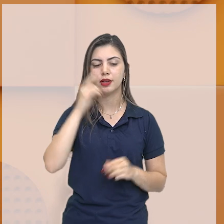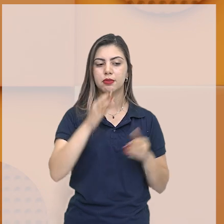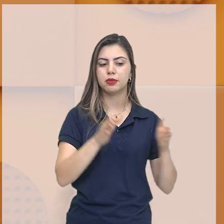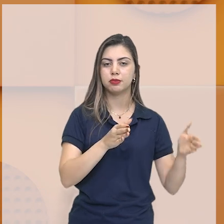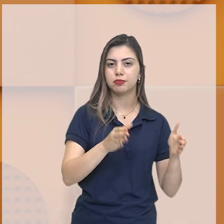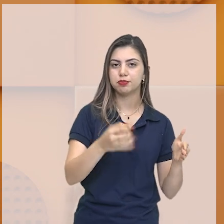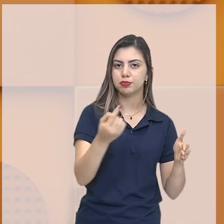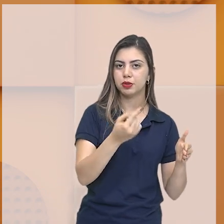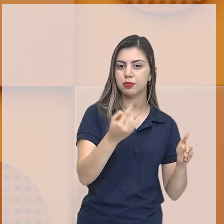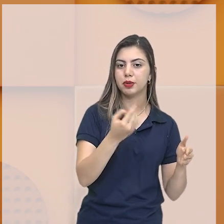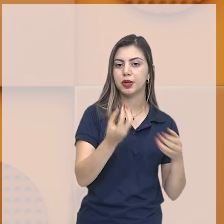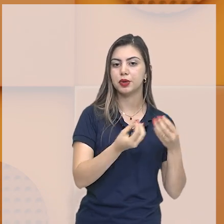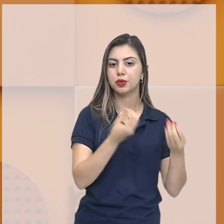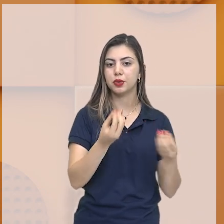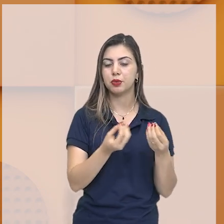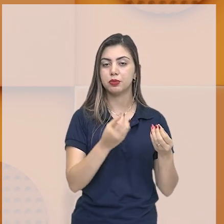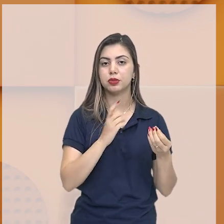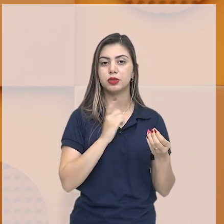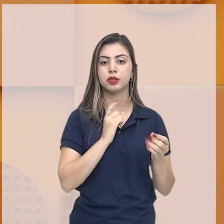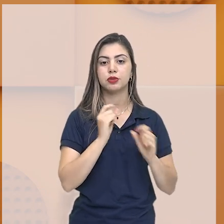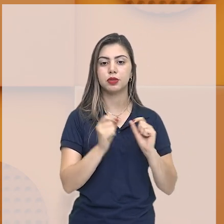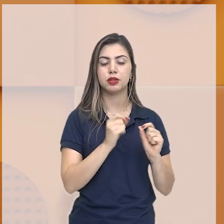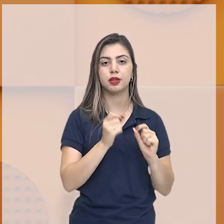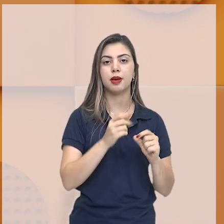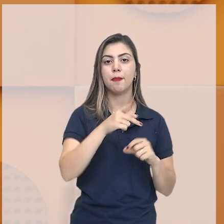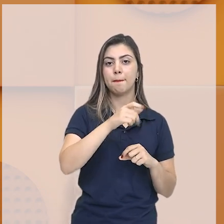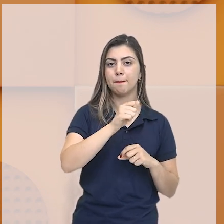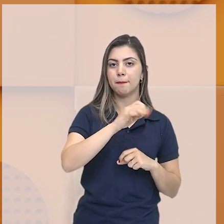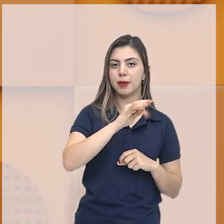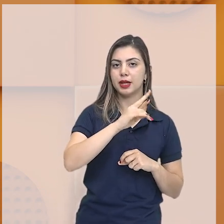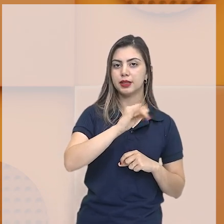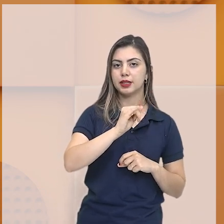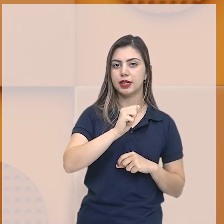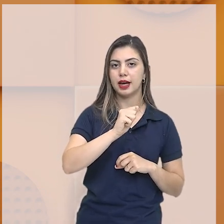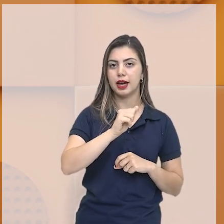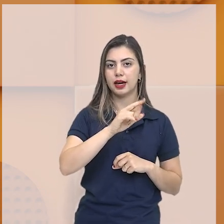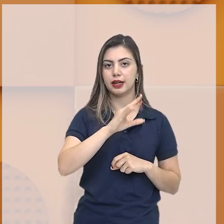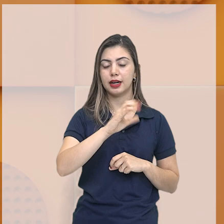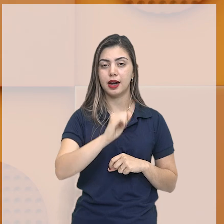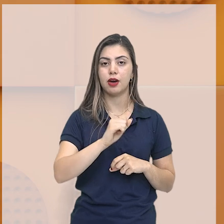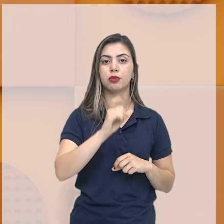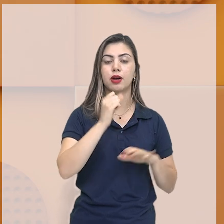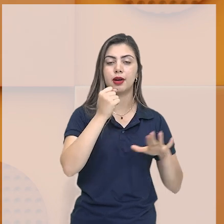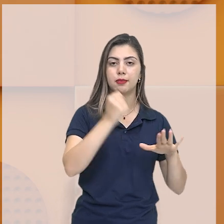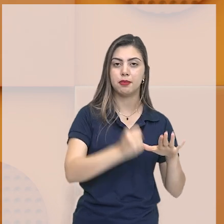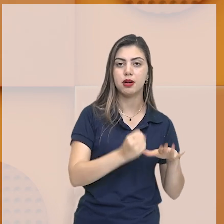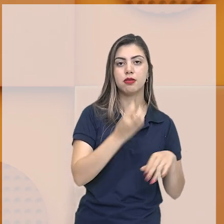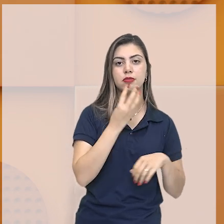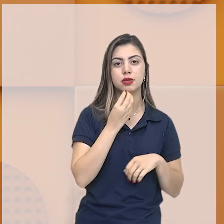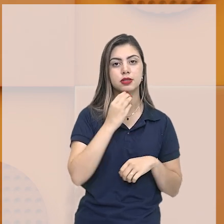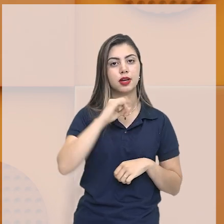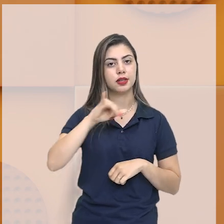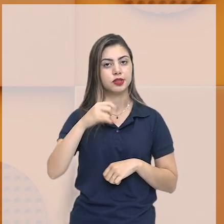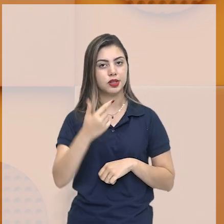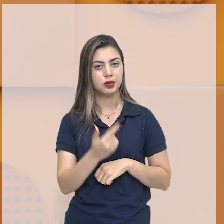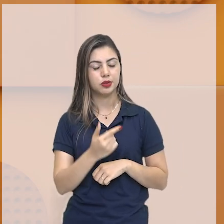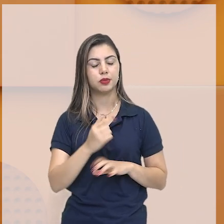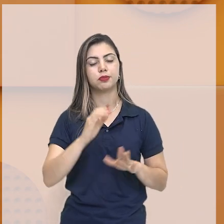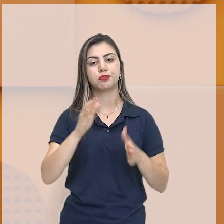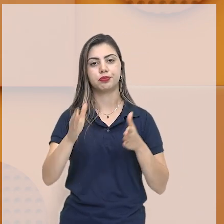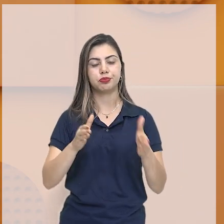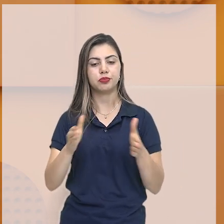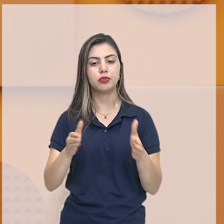você tem a tríade, né, patriarcal, com Abraão, Isaac e Jacó.